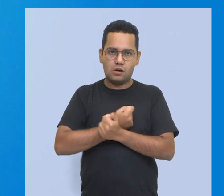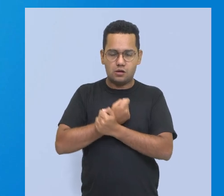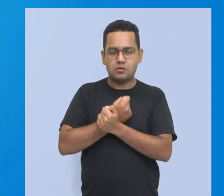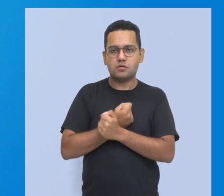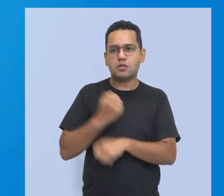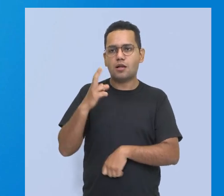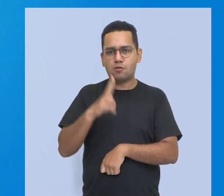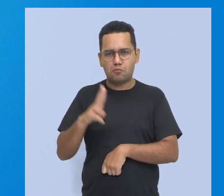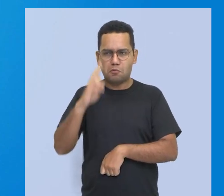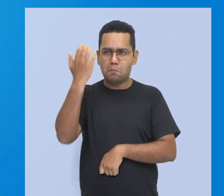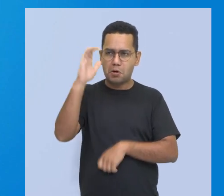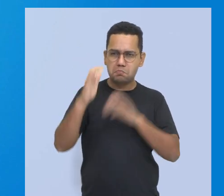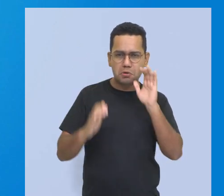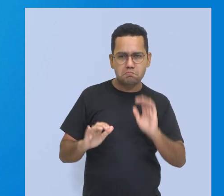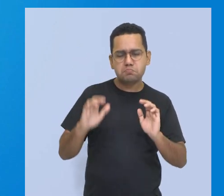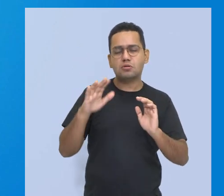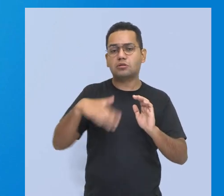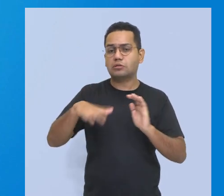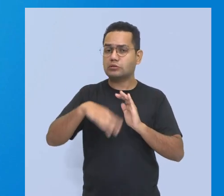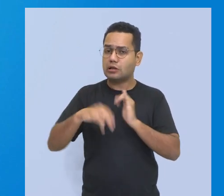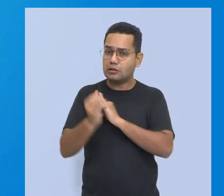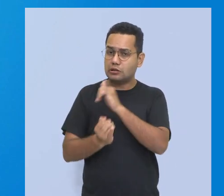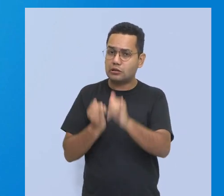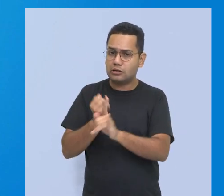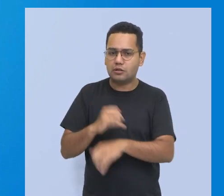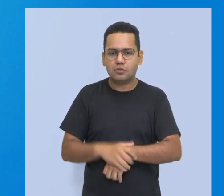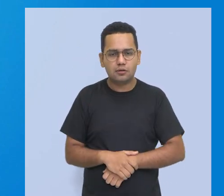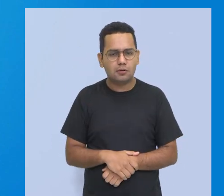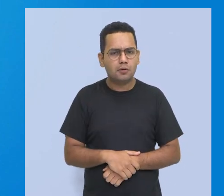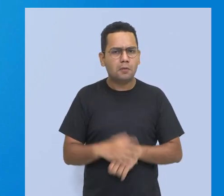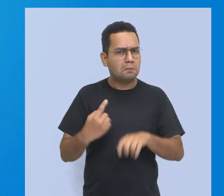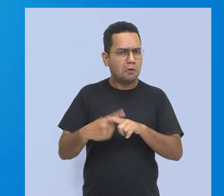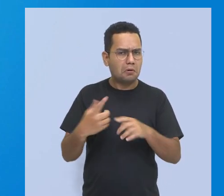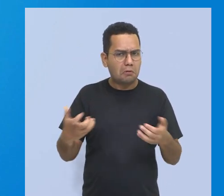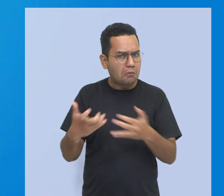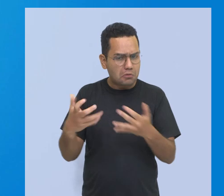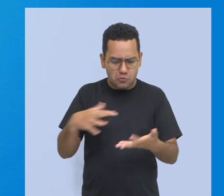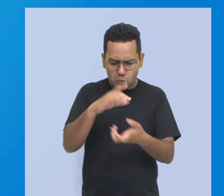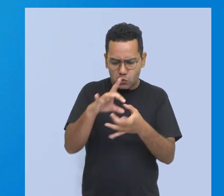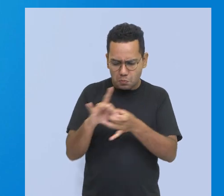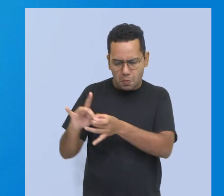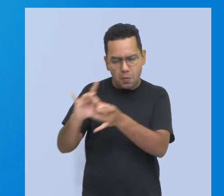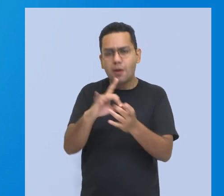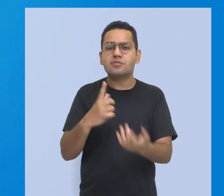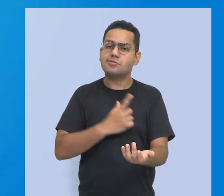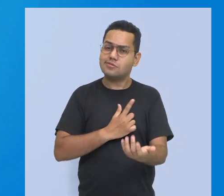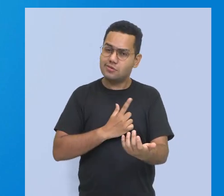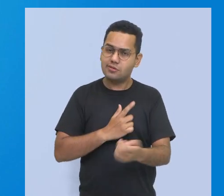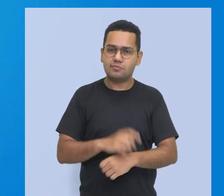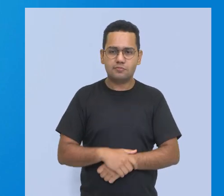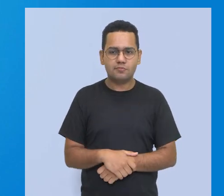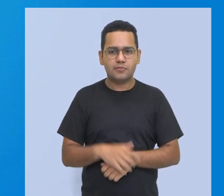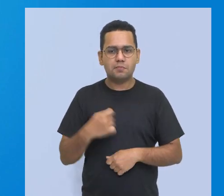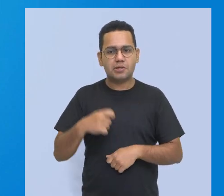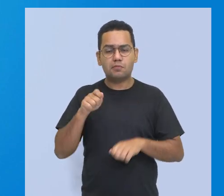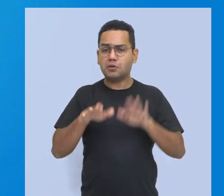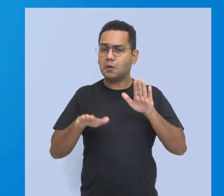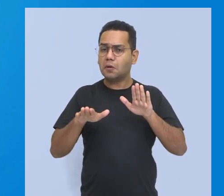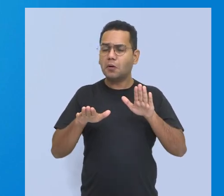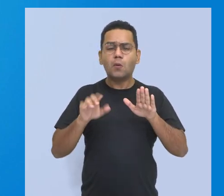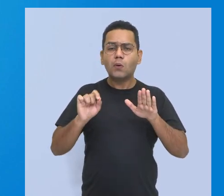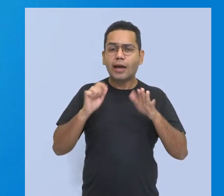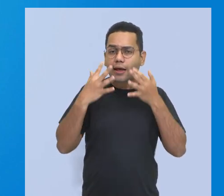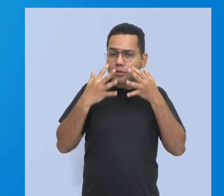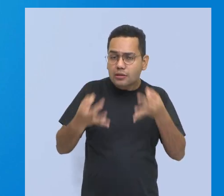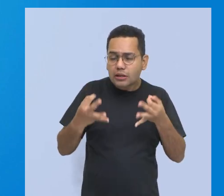tudo hoje está interconectado, está interligado. Então, é necessário que nós tenhamos cuidado com a questão de